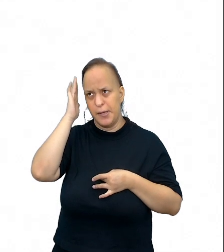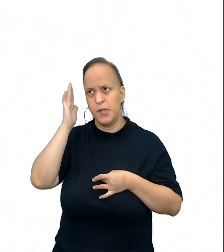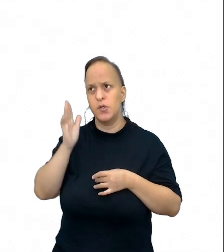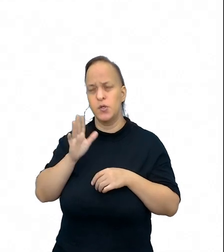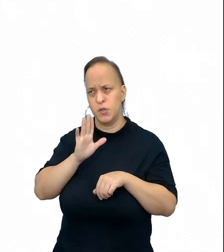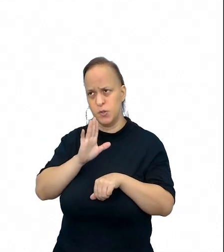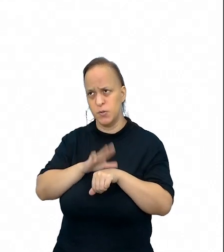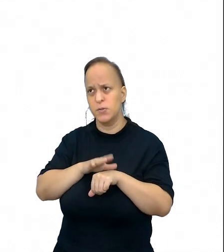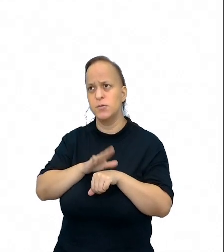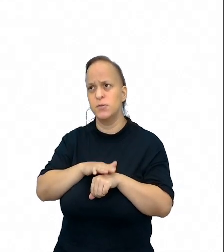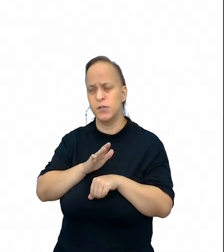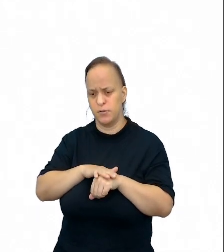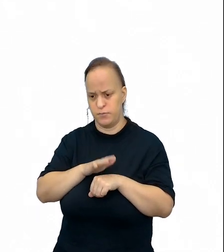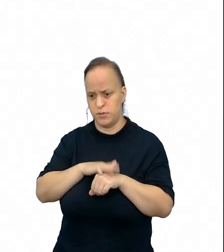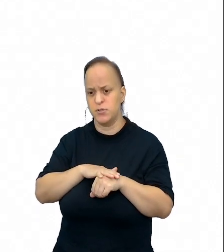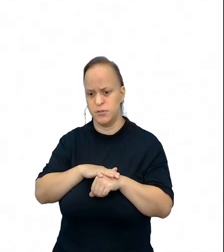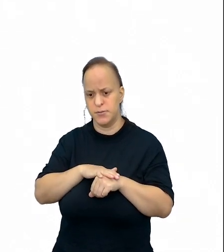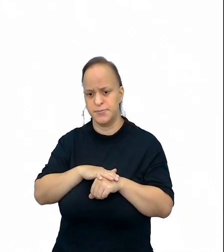para a